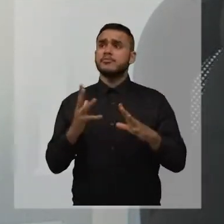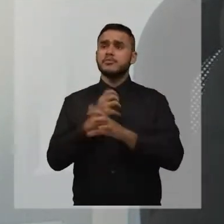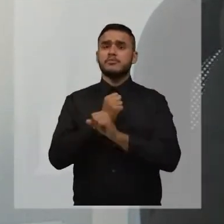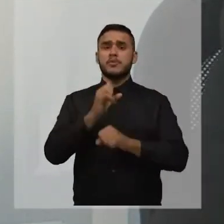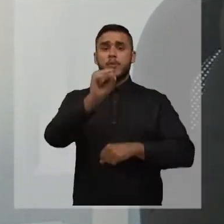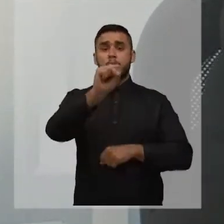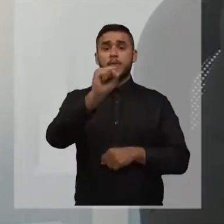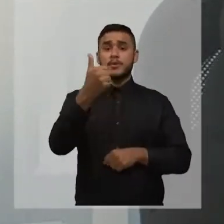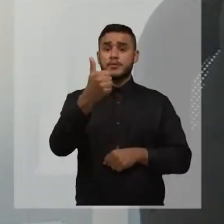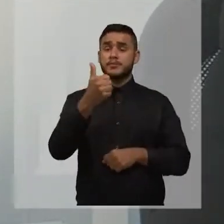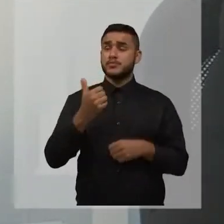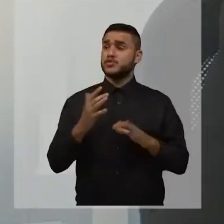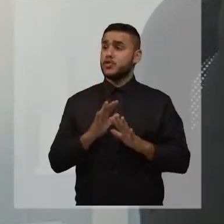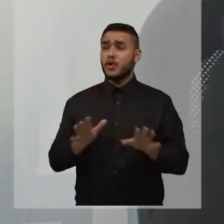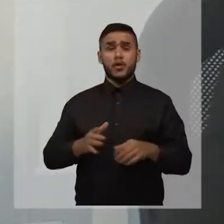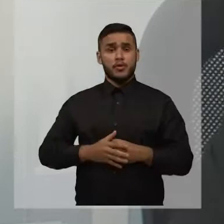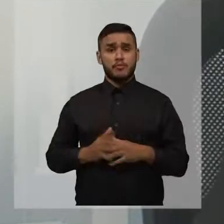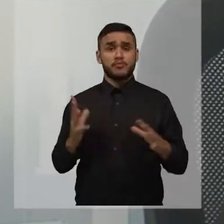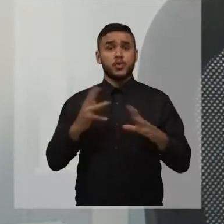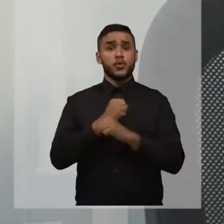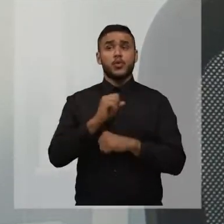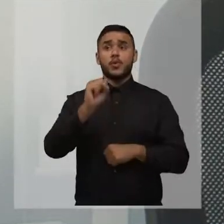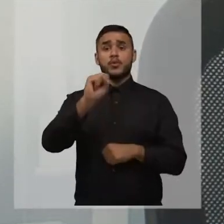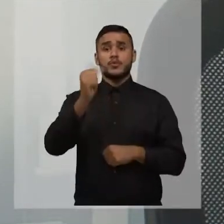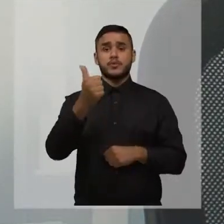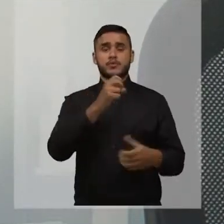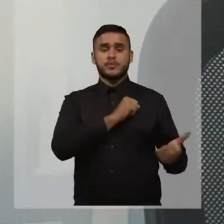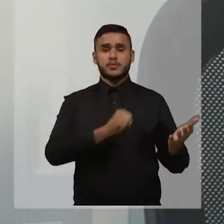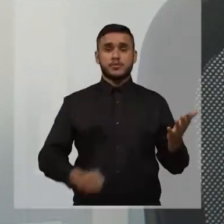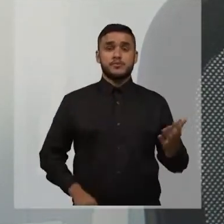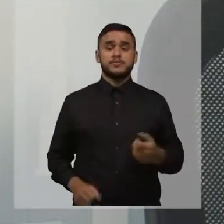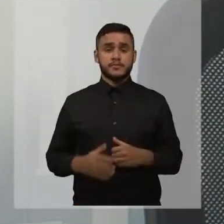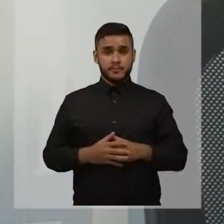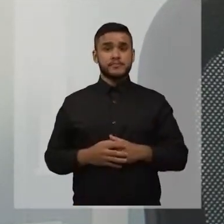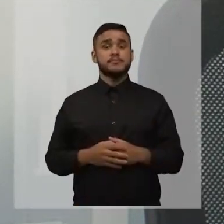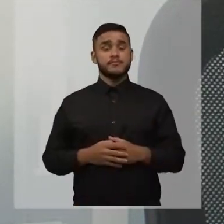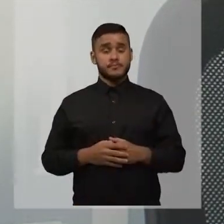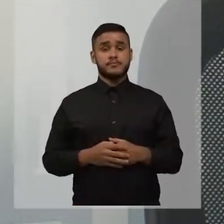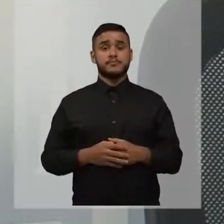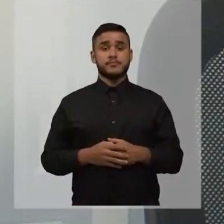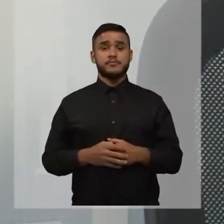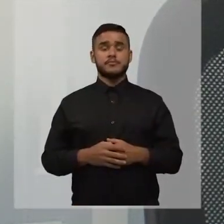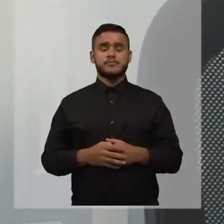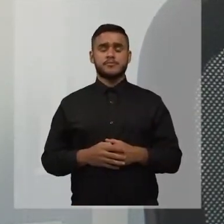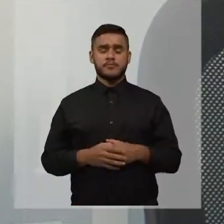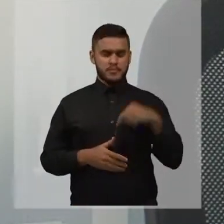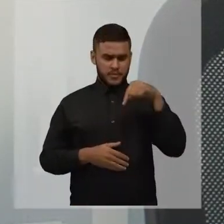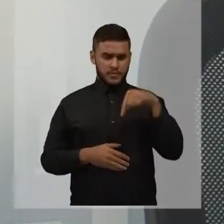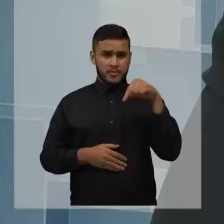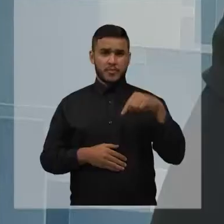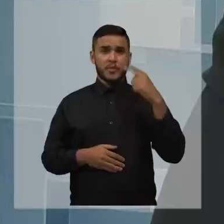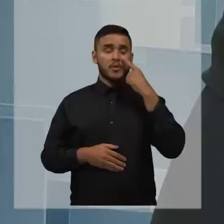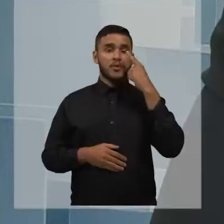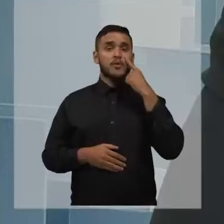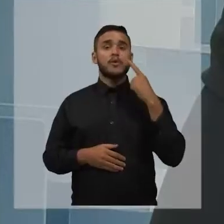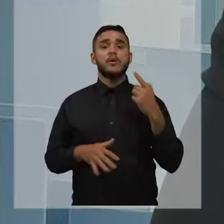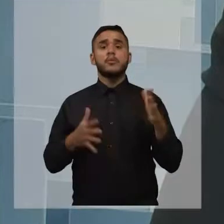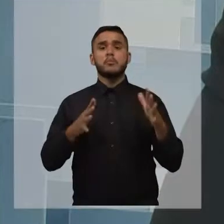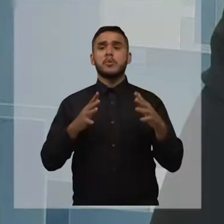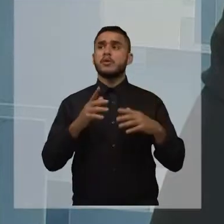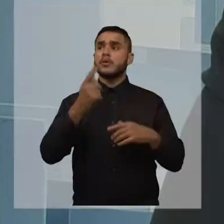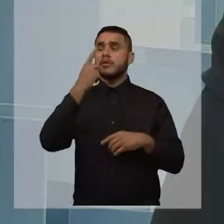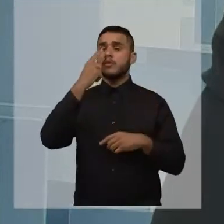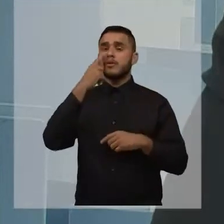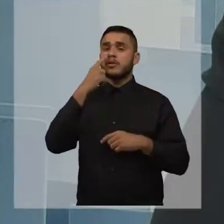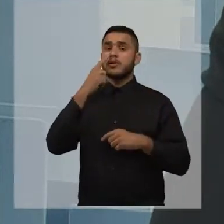né, Carlos Frederico? O que aconteceu? Na Câmara é mais complicado. Quando está sugerindo... Aqui para a gente acompanhar os nossos senadores aqui,